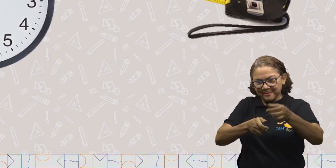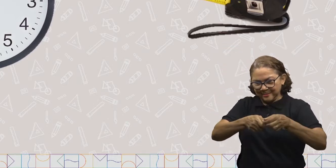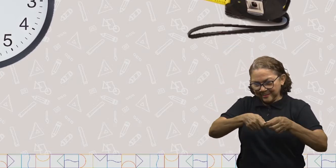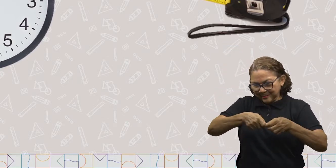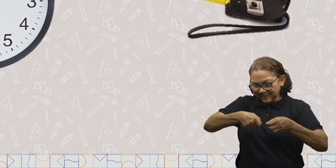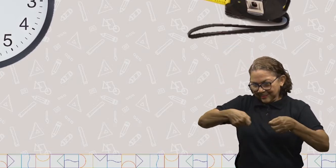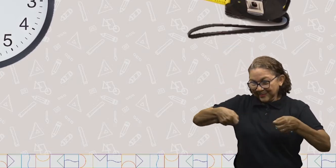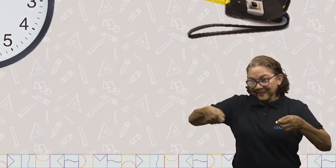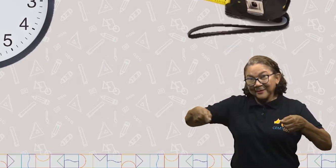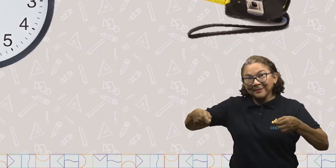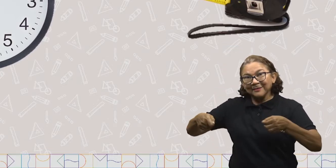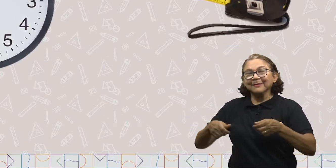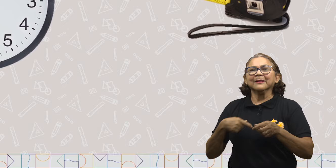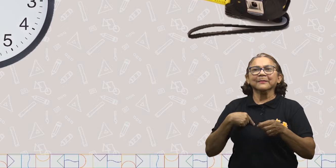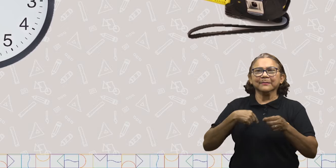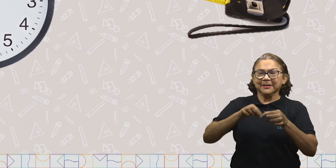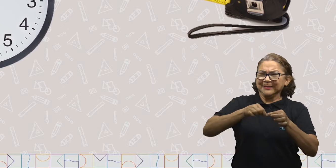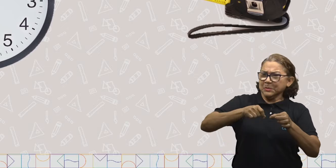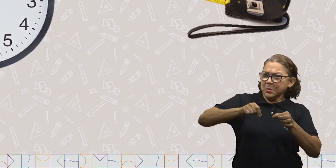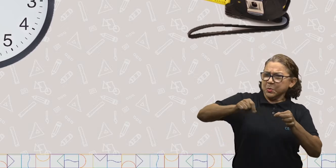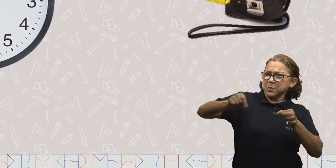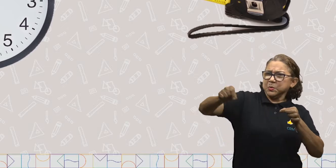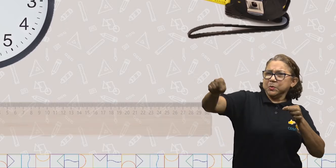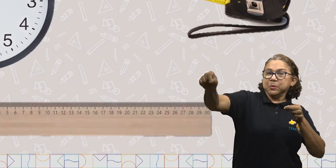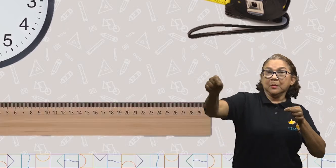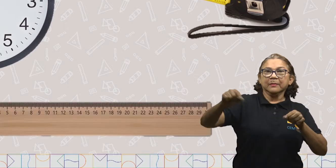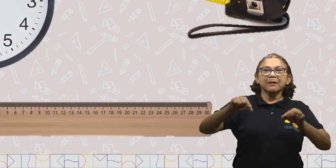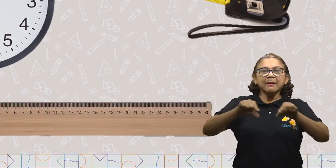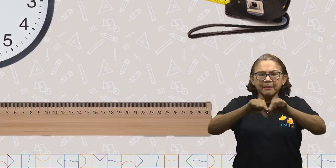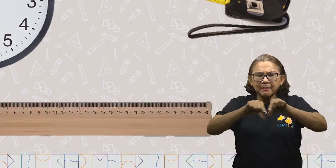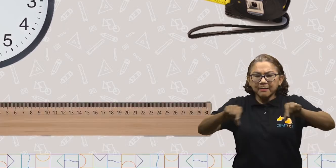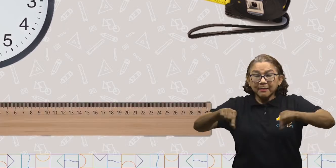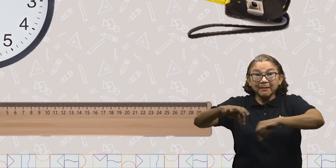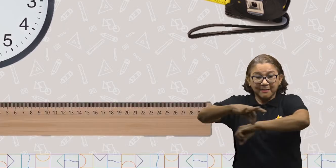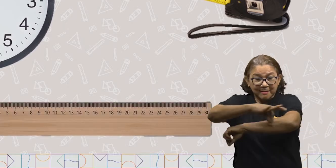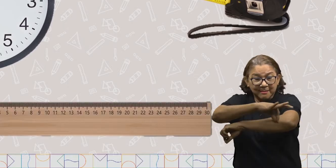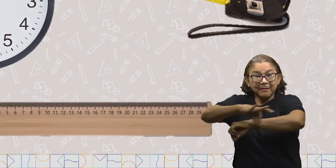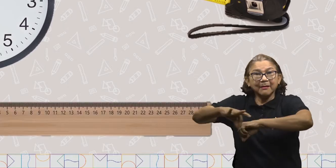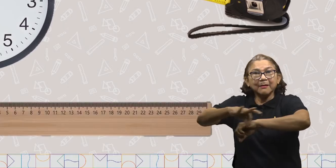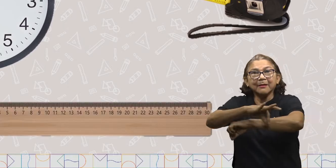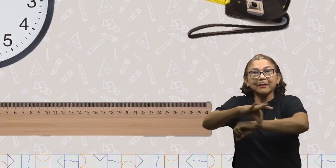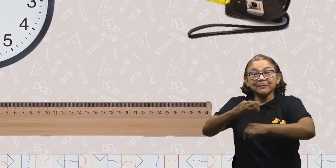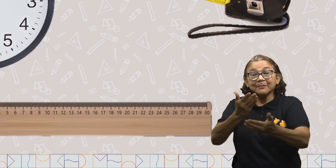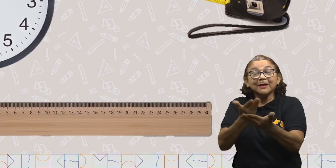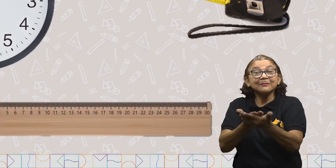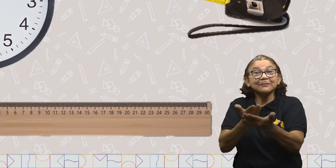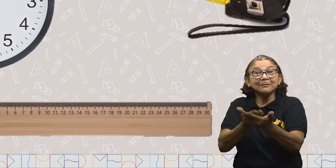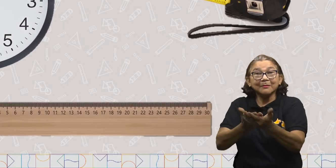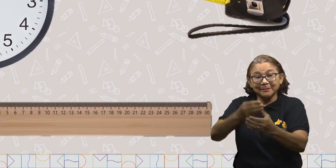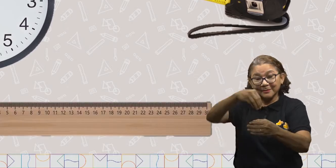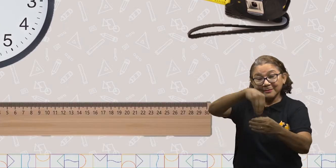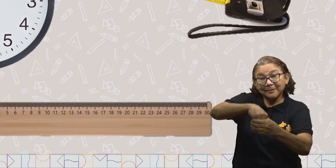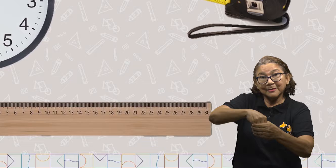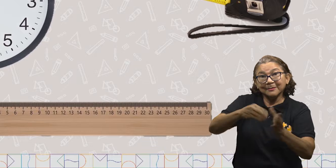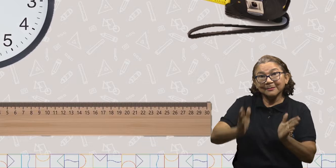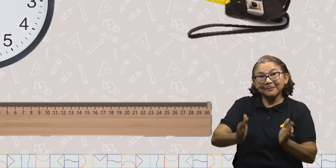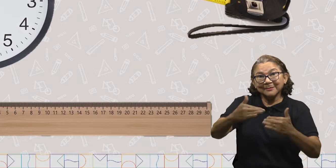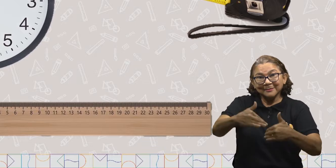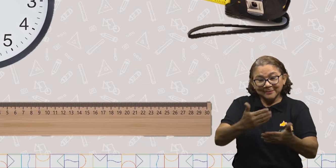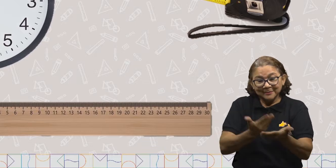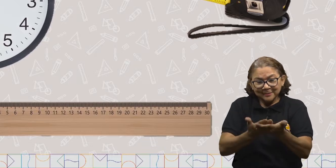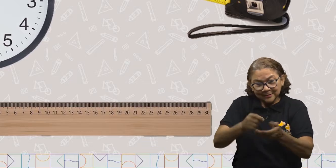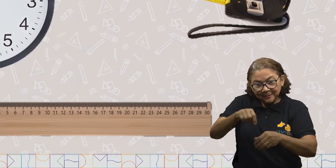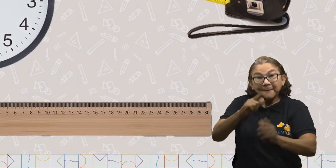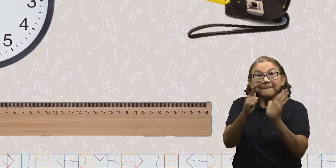também serve para medir coisas mais longas. A régua já é utilizada para medir coisas pequenas,